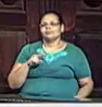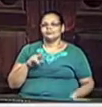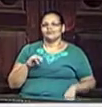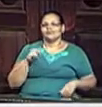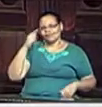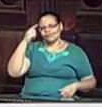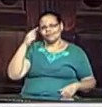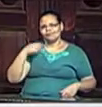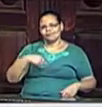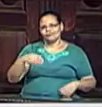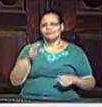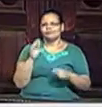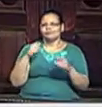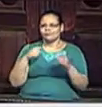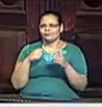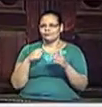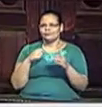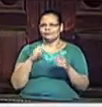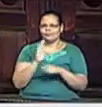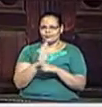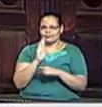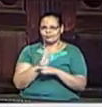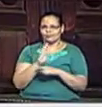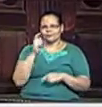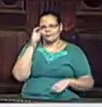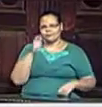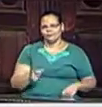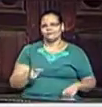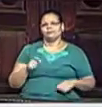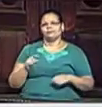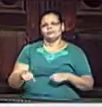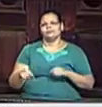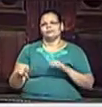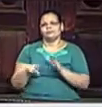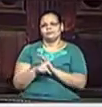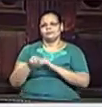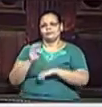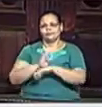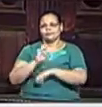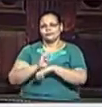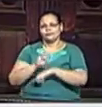da defesa real do interesse do patrimônio do Estado. Muito obrigado, senhor presidente.